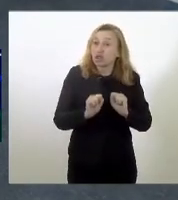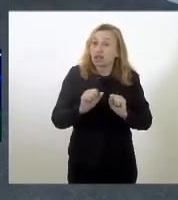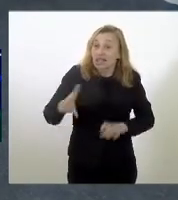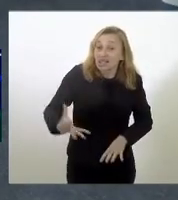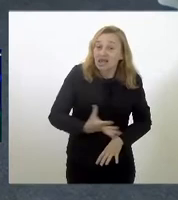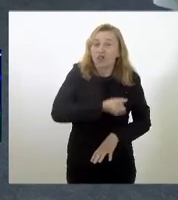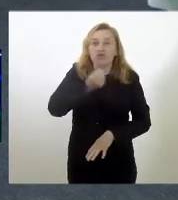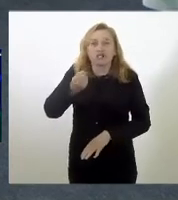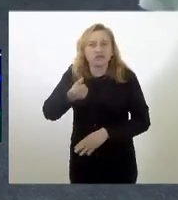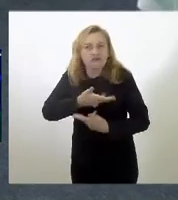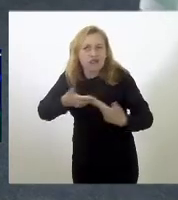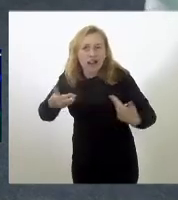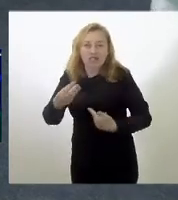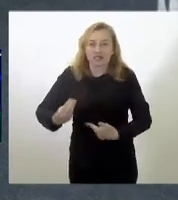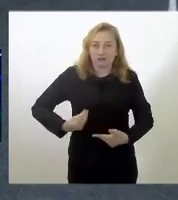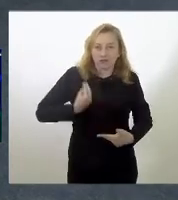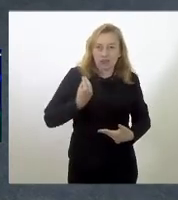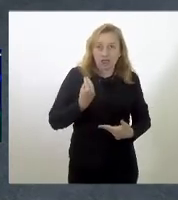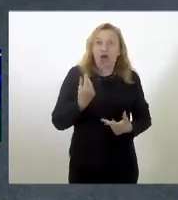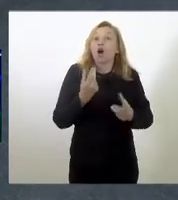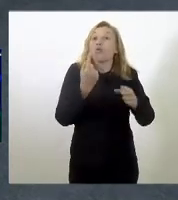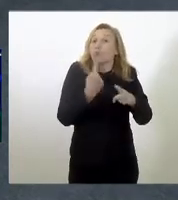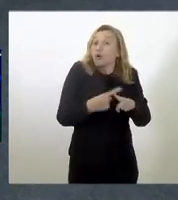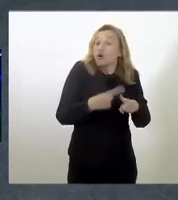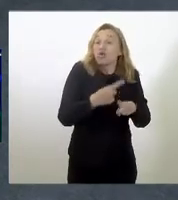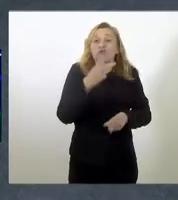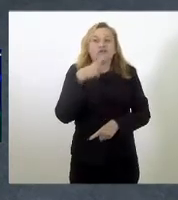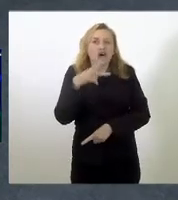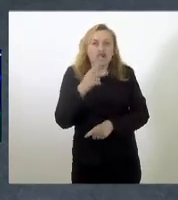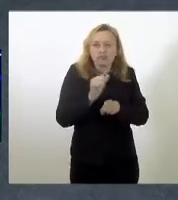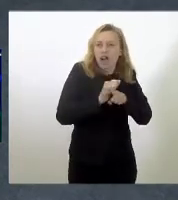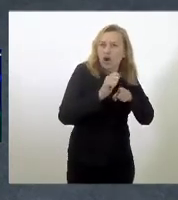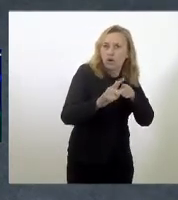salvando várias vidas, porque quando falamos do